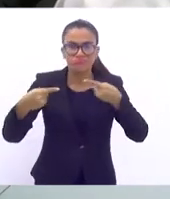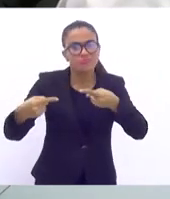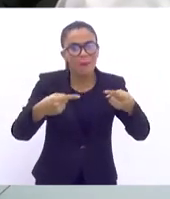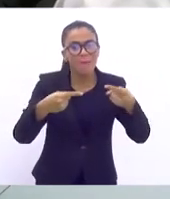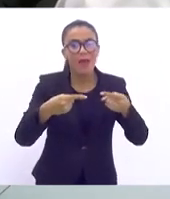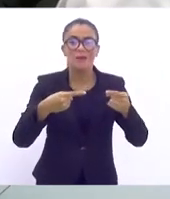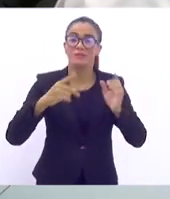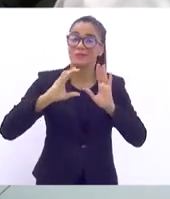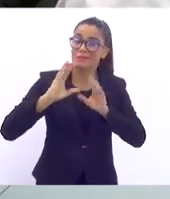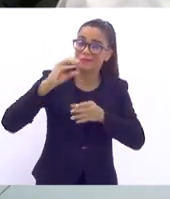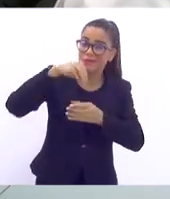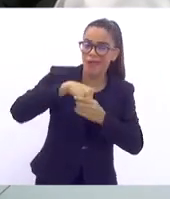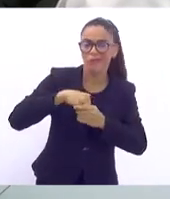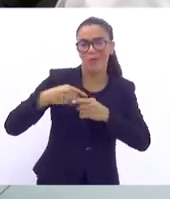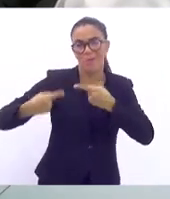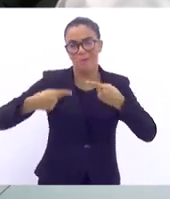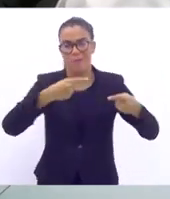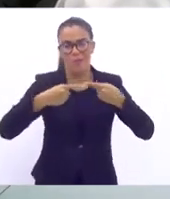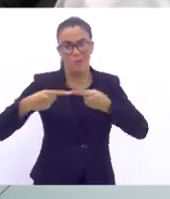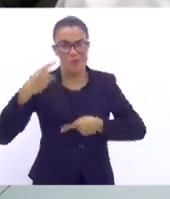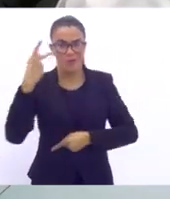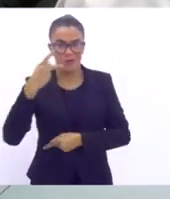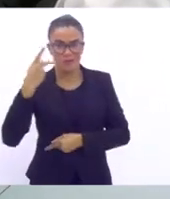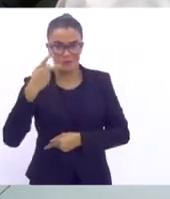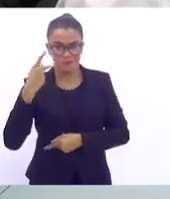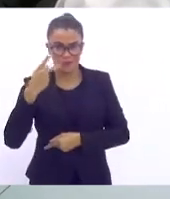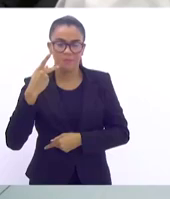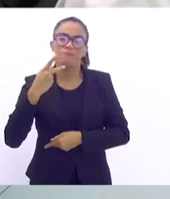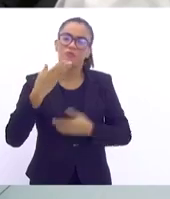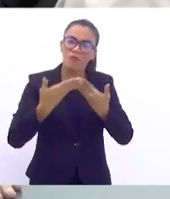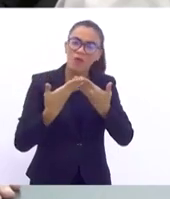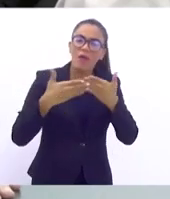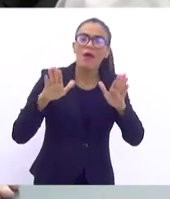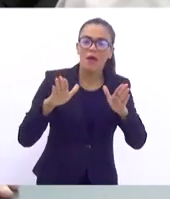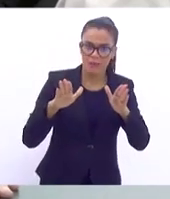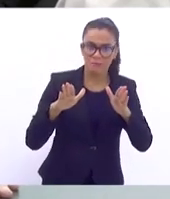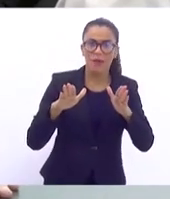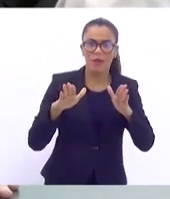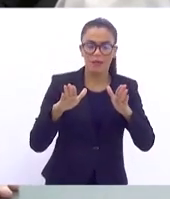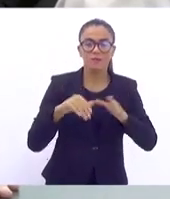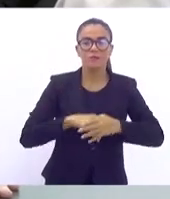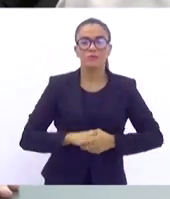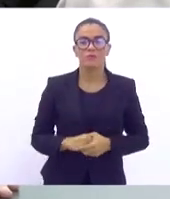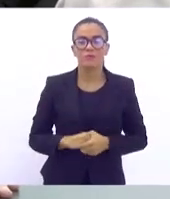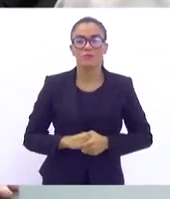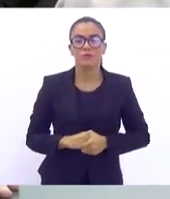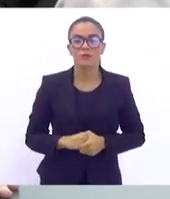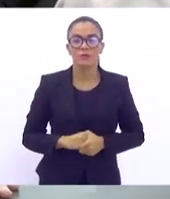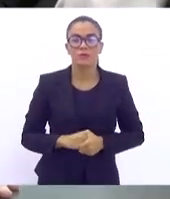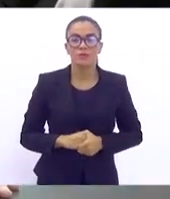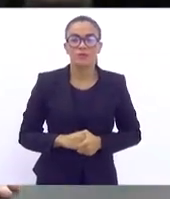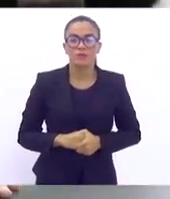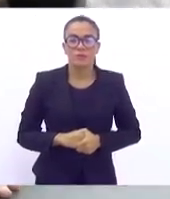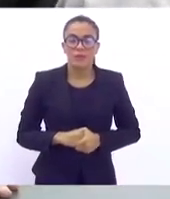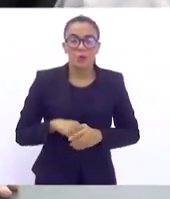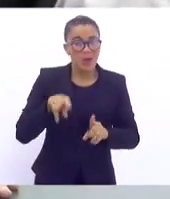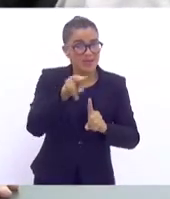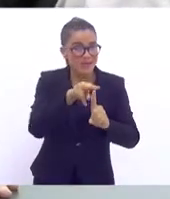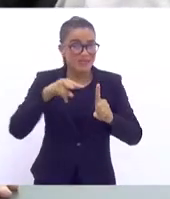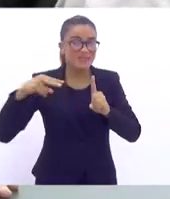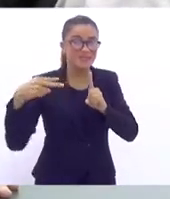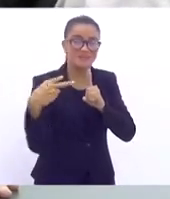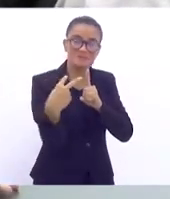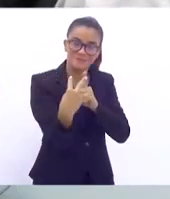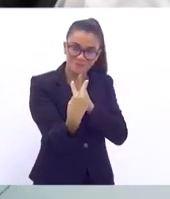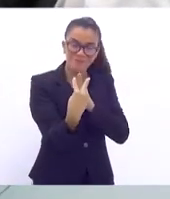então eu queria nesse debate político aberto por essa é perspectiva que foi